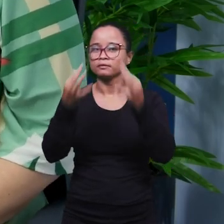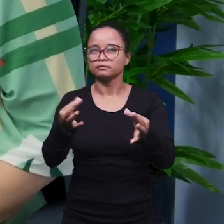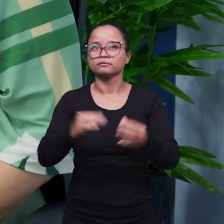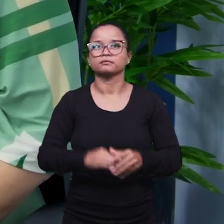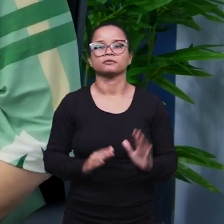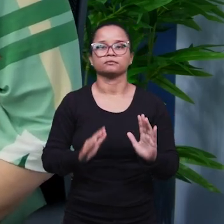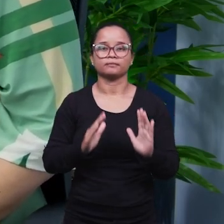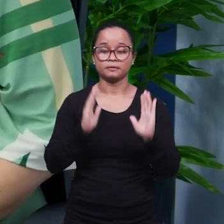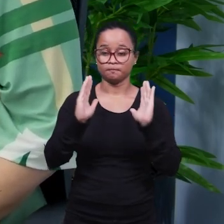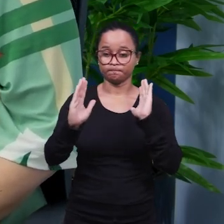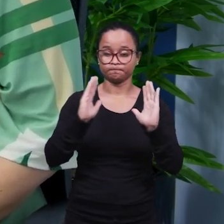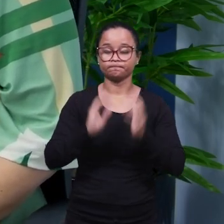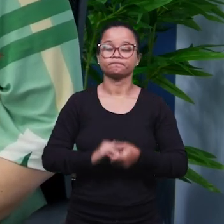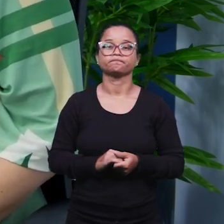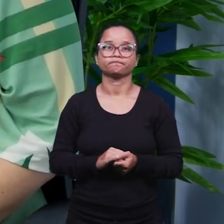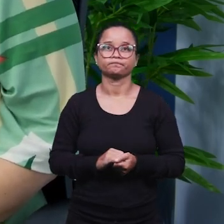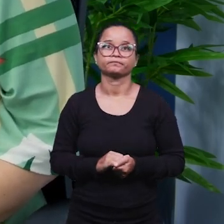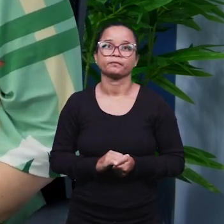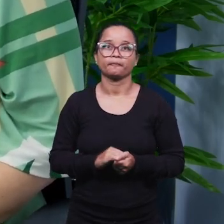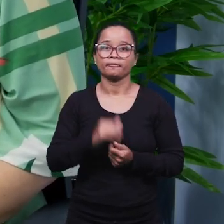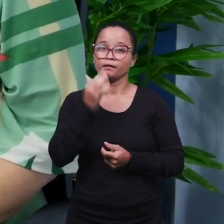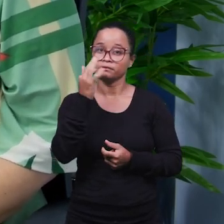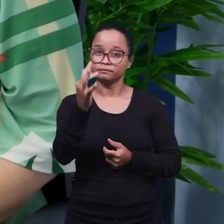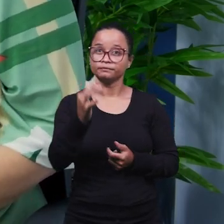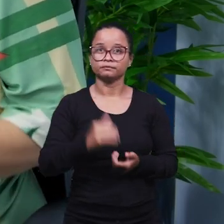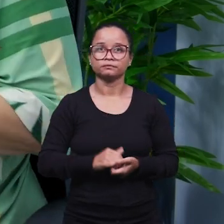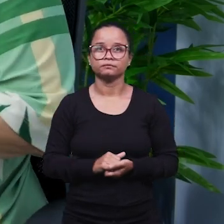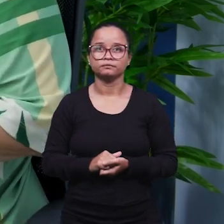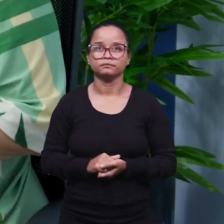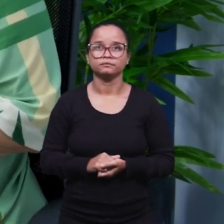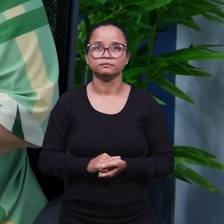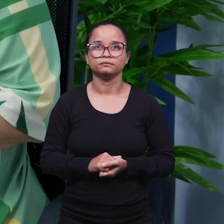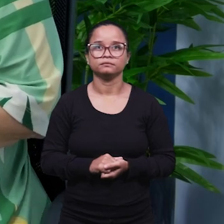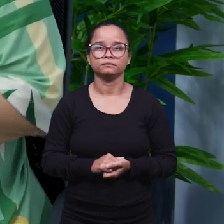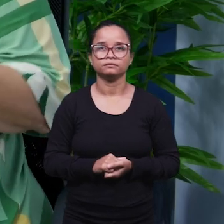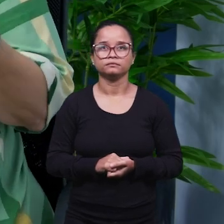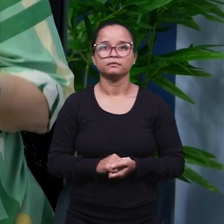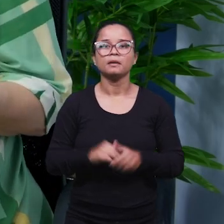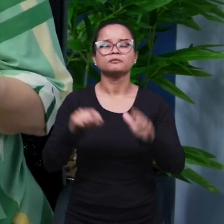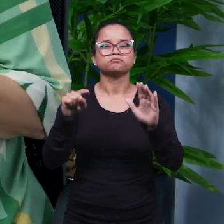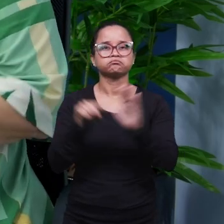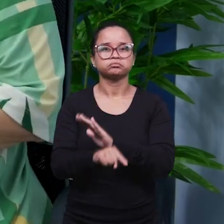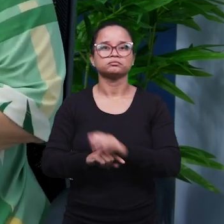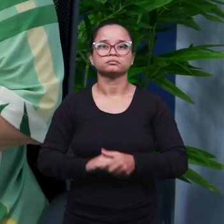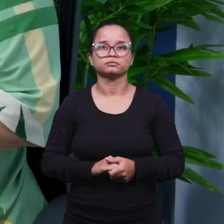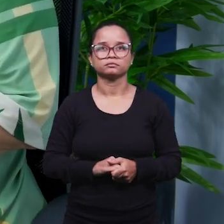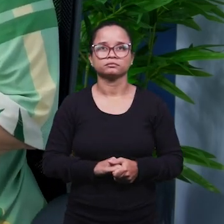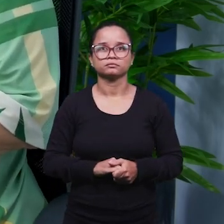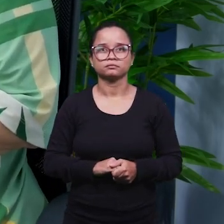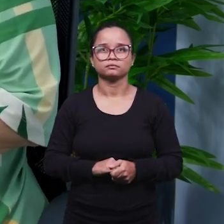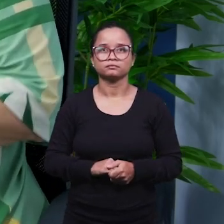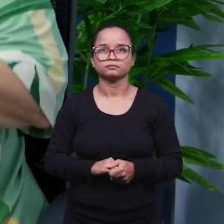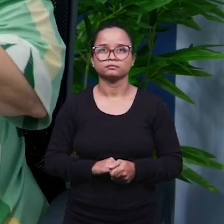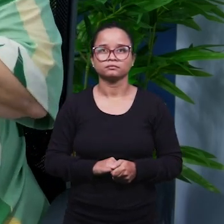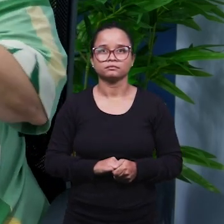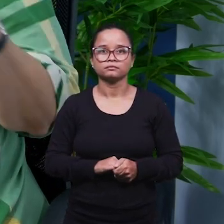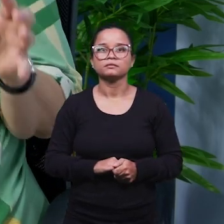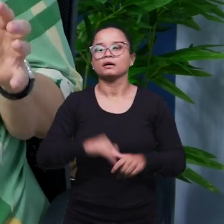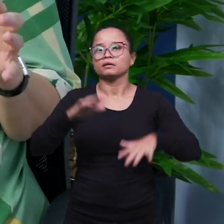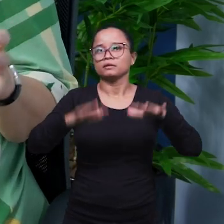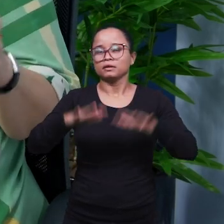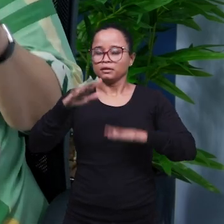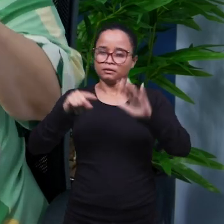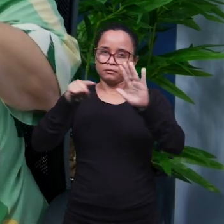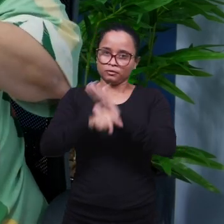a esse momento, porque breve o Senhor vai. A pergunta, ela às vezes é mantida a